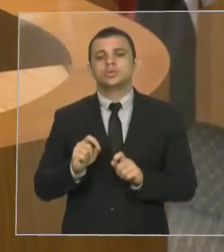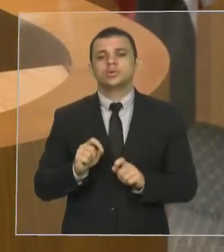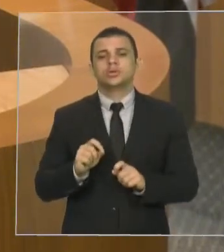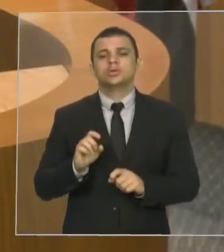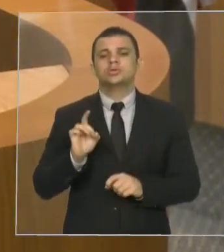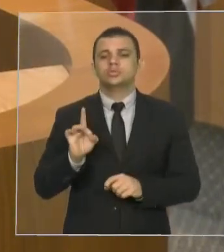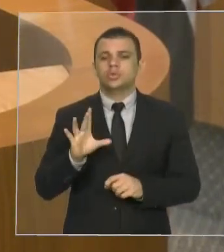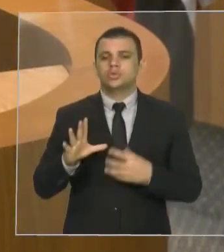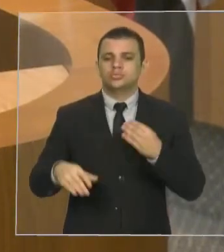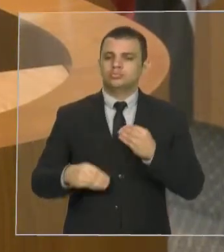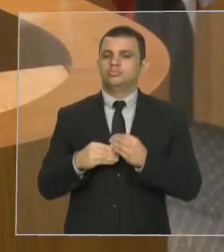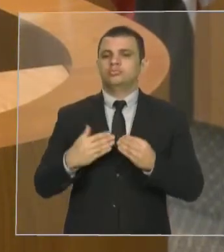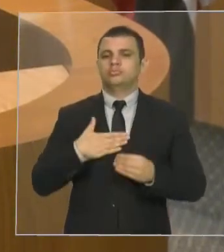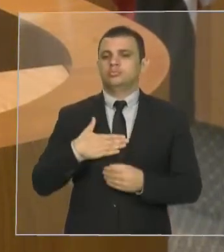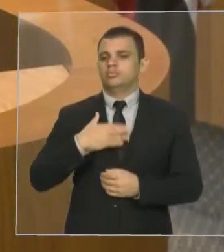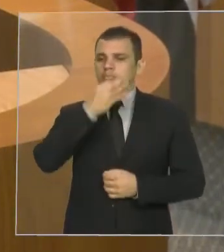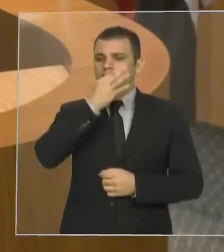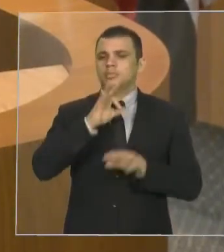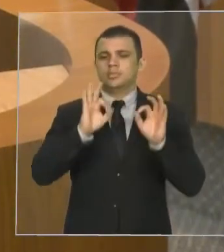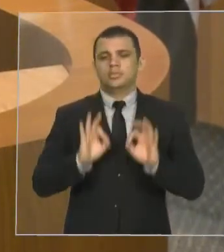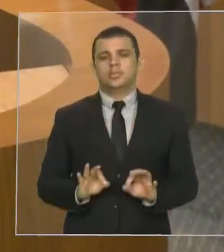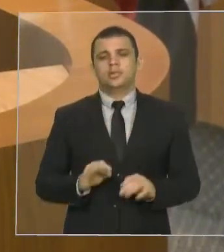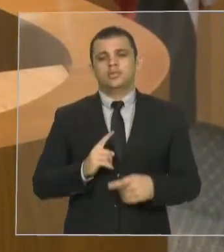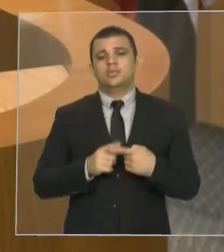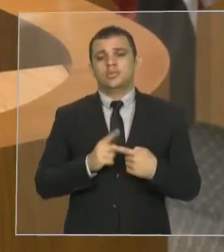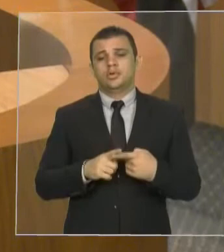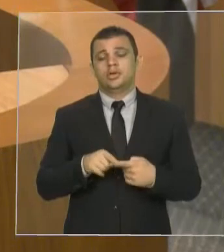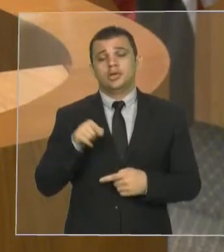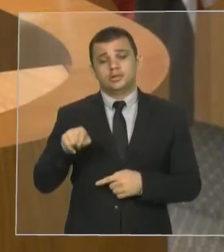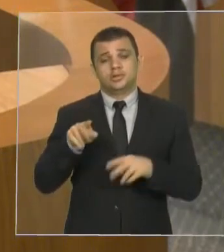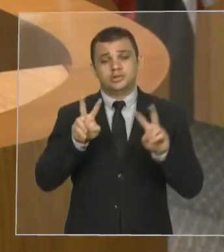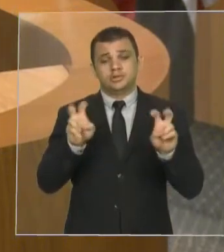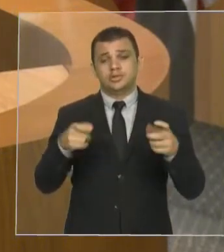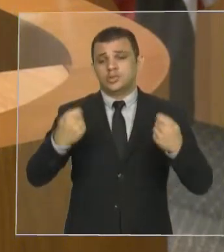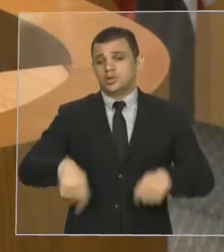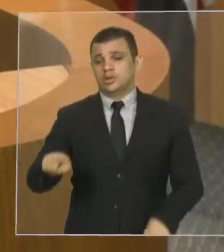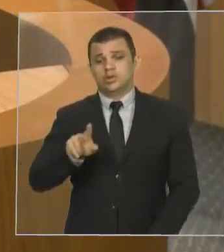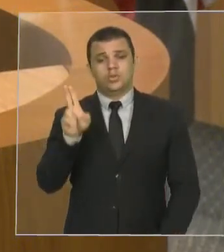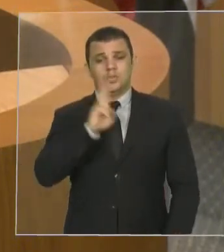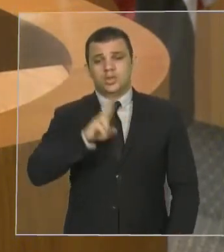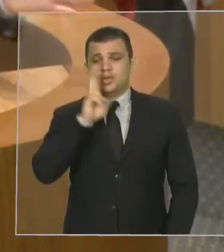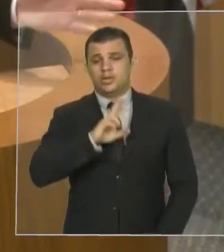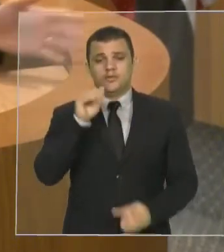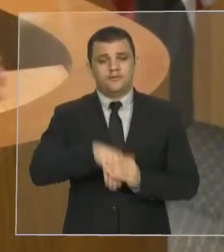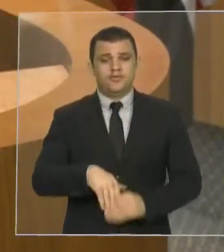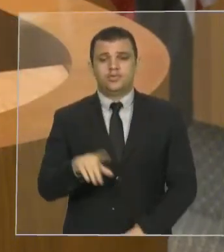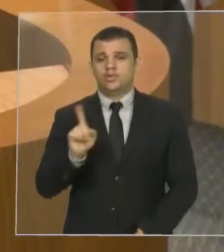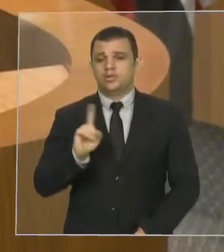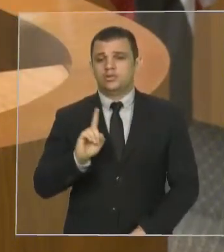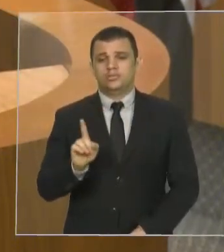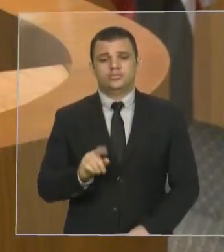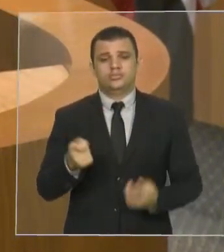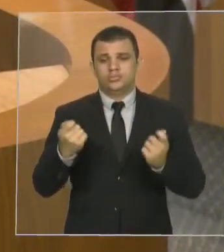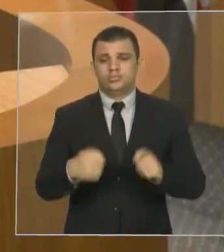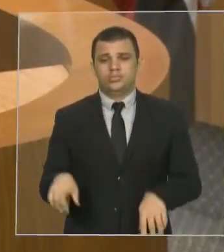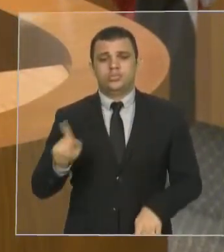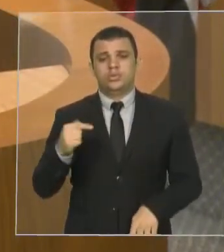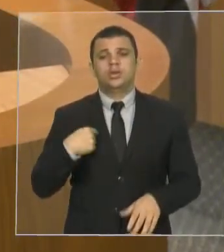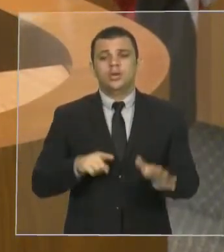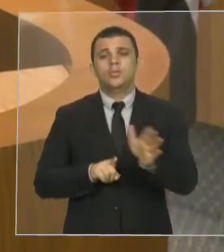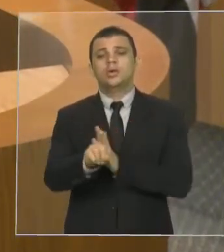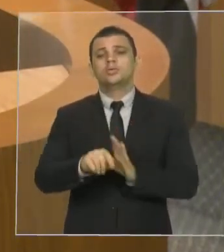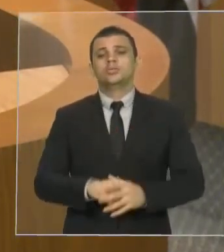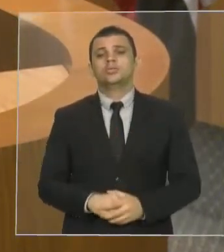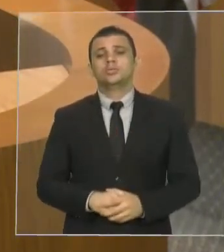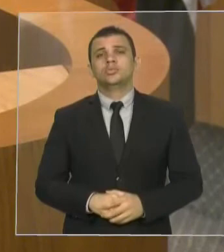argumentos de que esta é uma matéria que não deve ser tratada em regime de urgência. E a pergunta que faço a Vossa Excelência, qual é